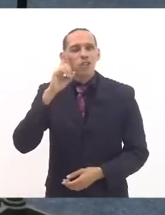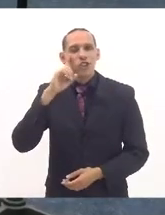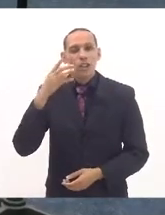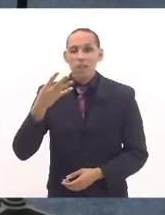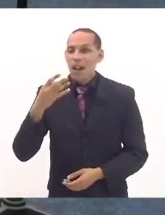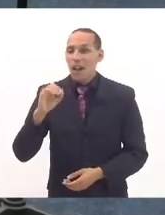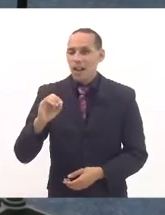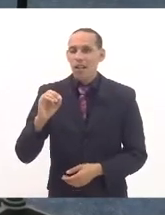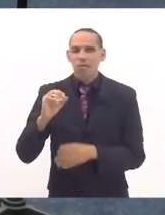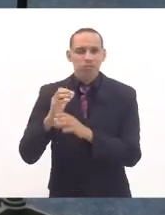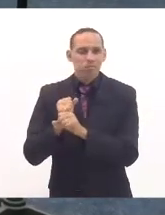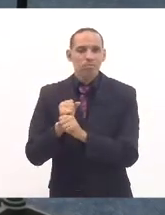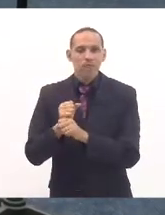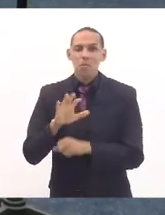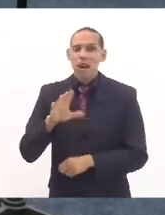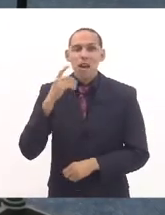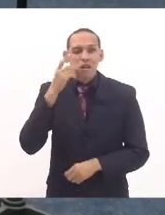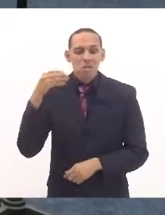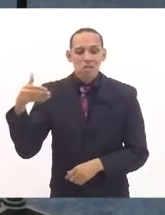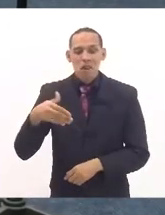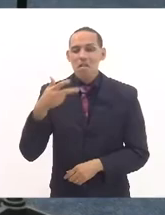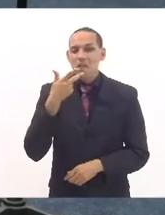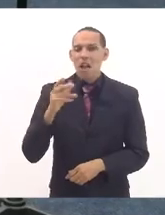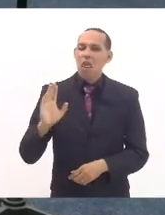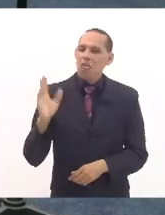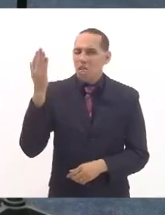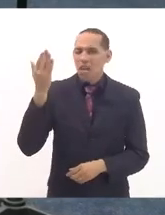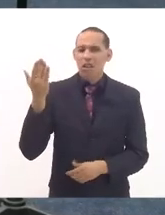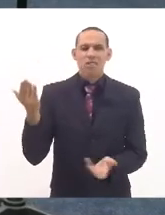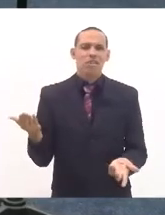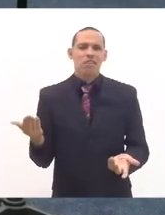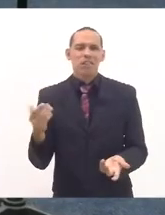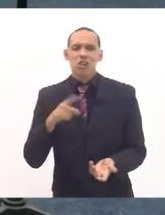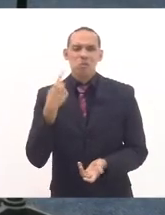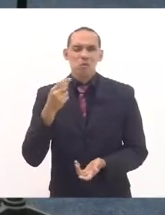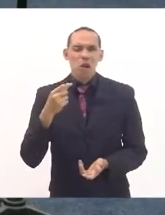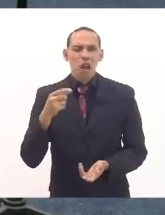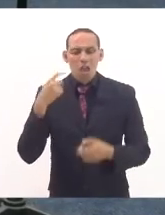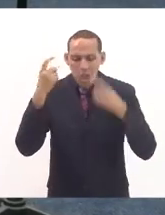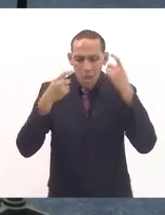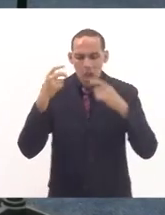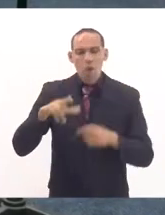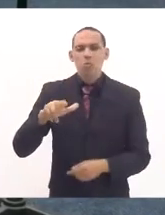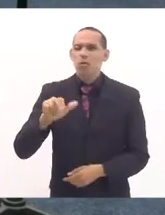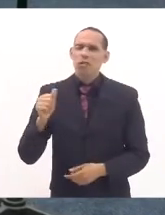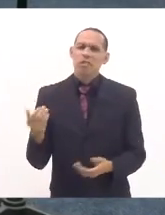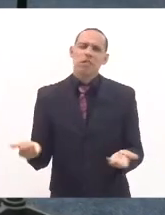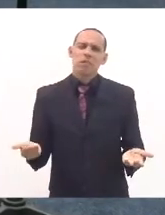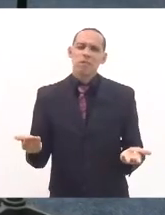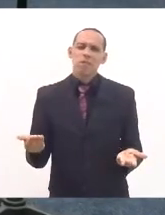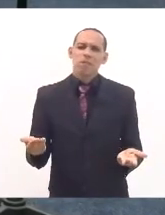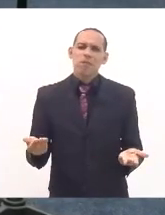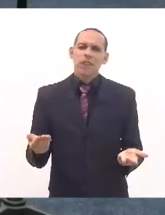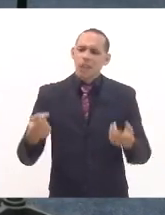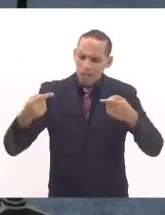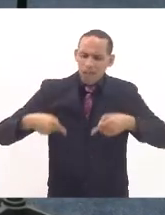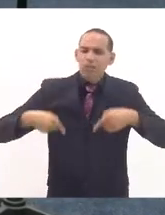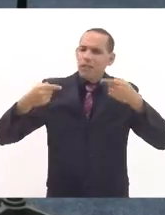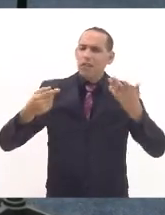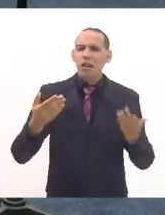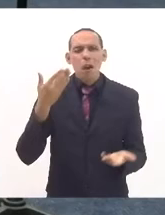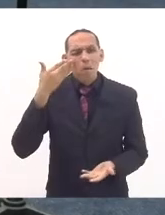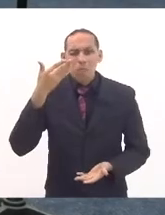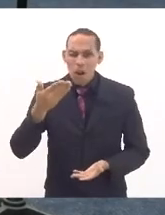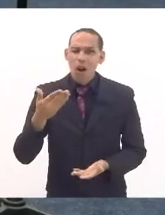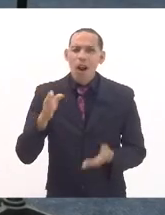Aí os deputados vêm aqui e dizem que é hipocrisia, que nunca nos preocupamos com isso. Eu desafio, mostrem na página